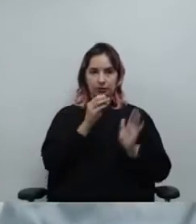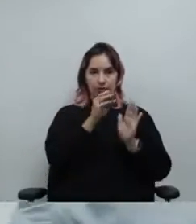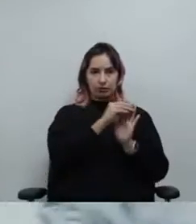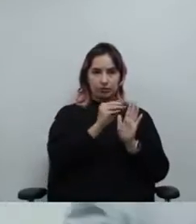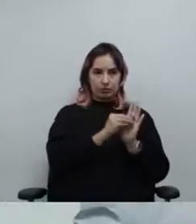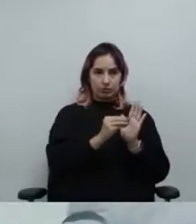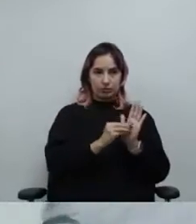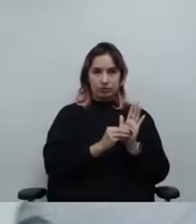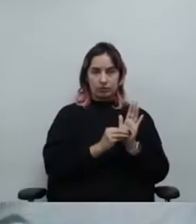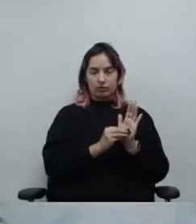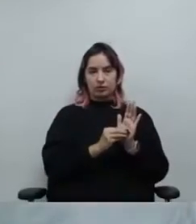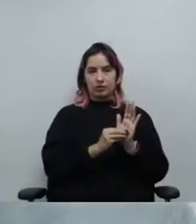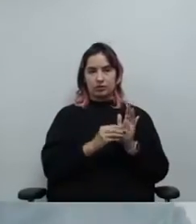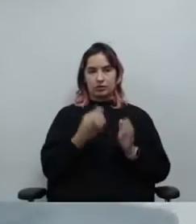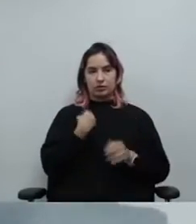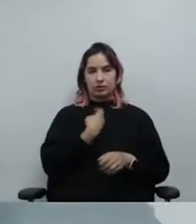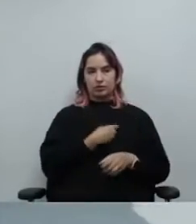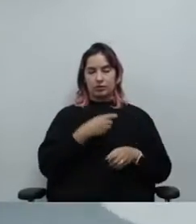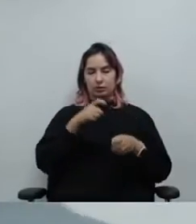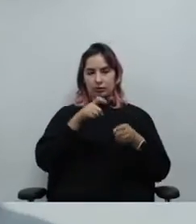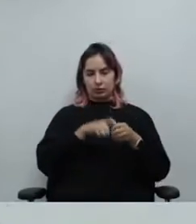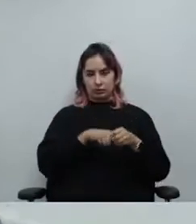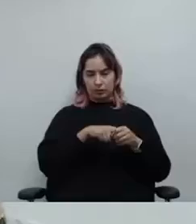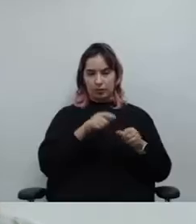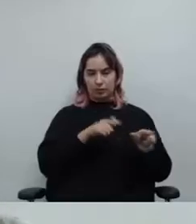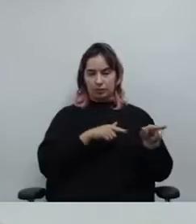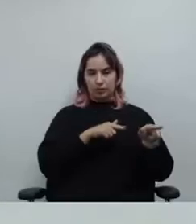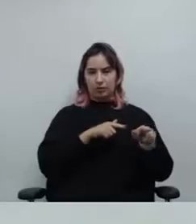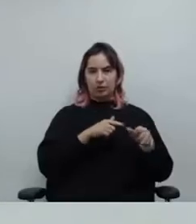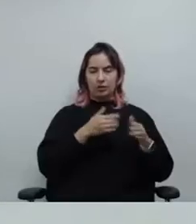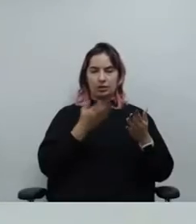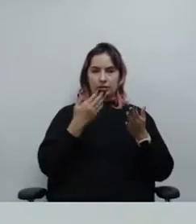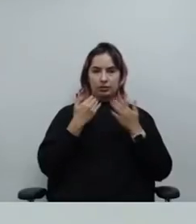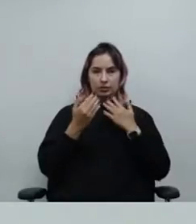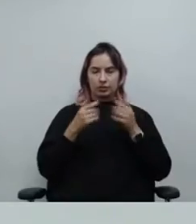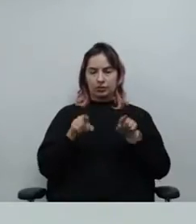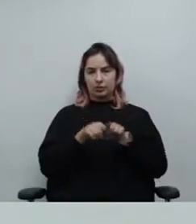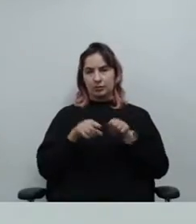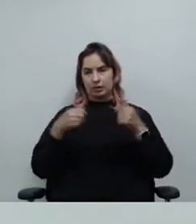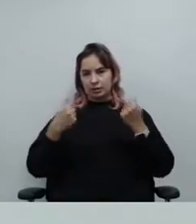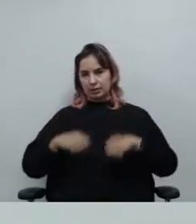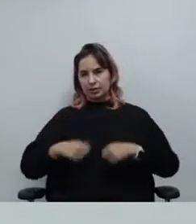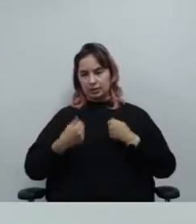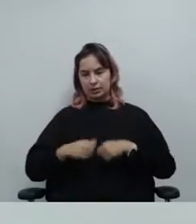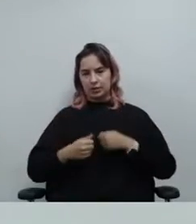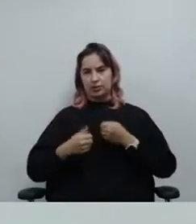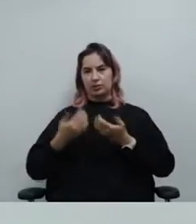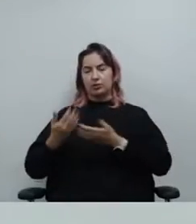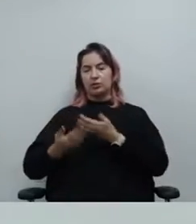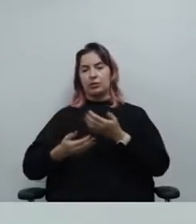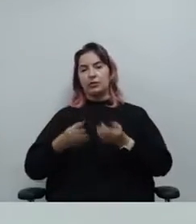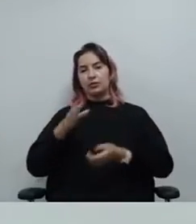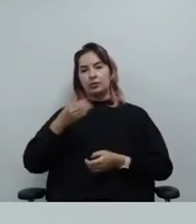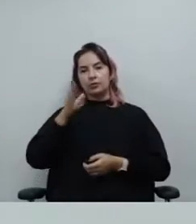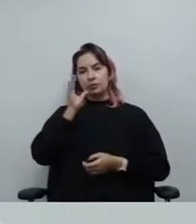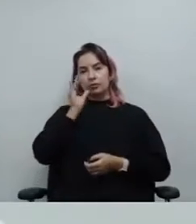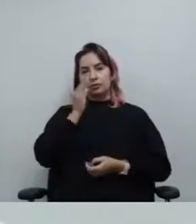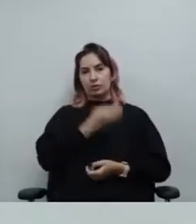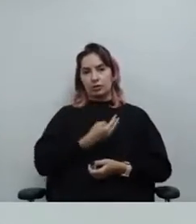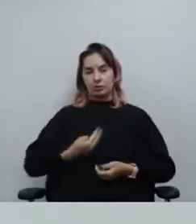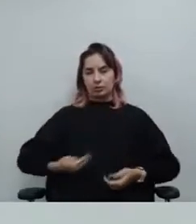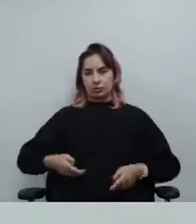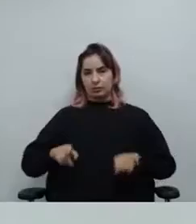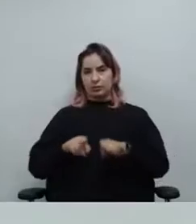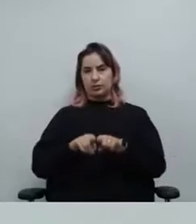para retomarmos a mesa de negociações e a dialogarmos sobre necessidades das carreiras de servidores e servidores, em especial sobre o